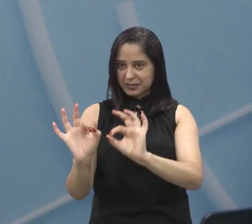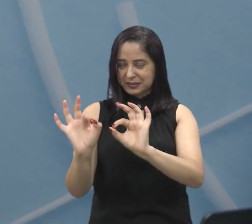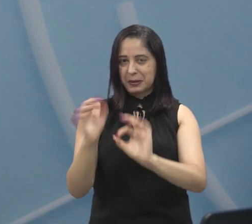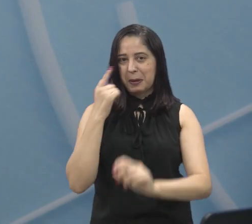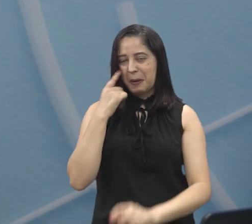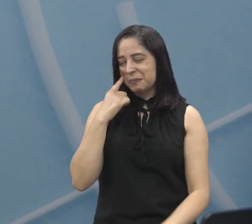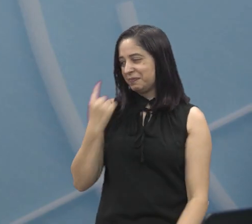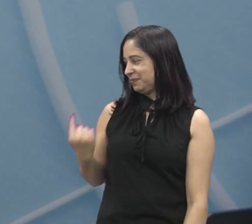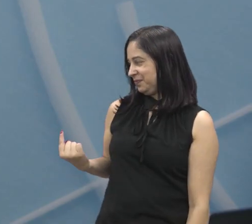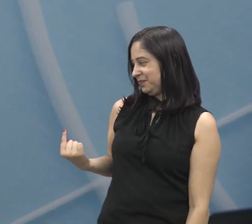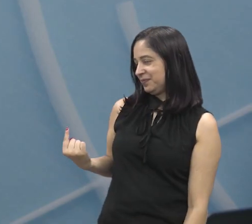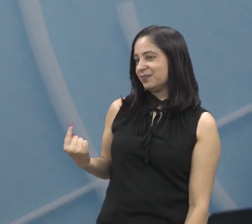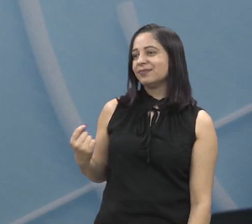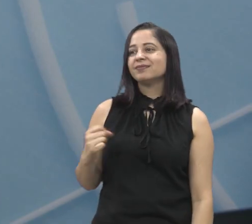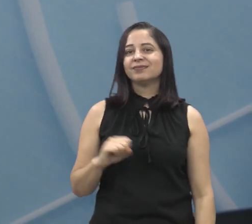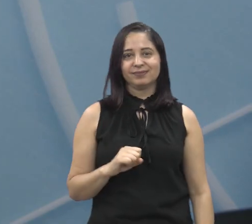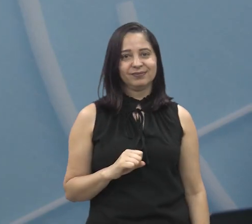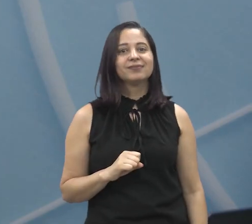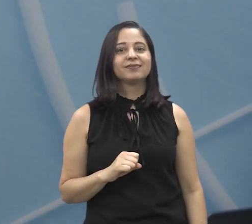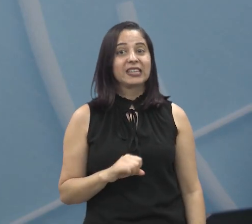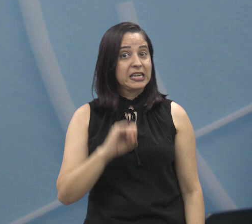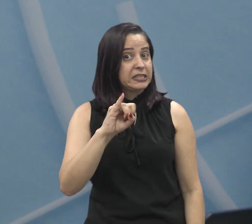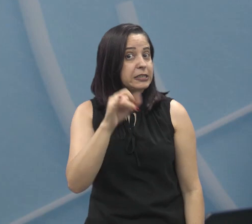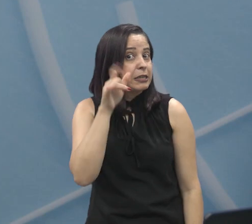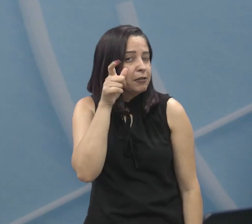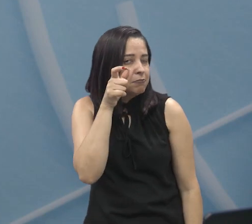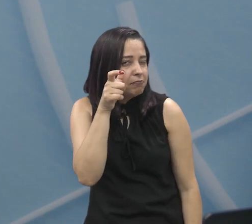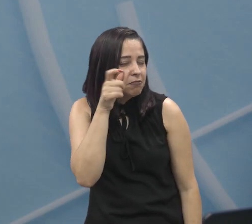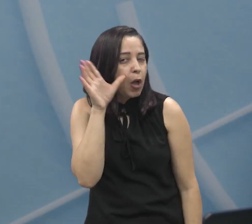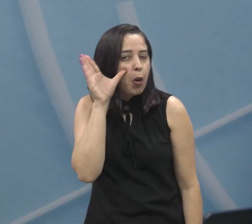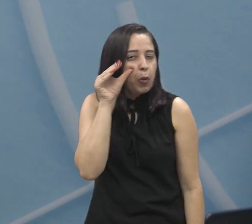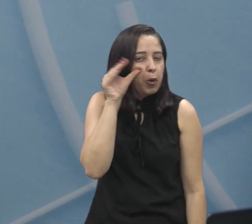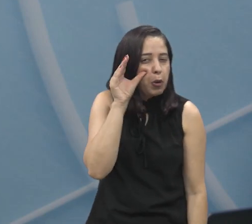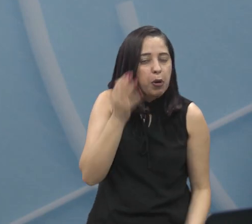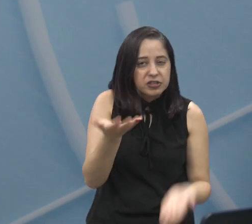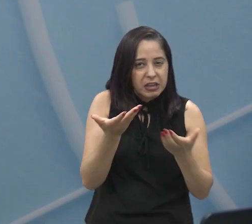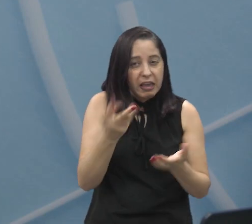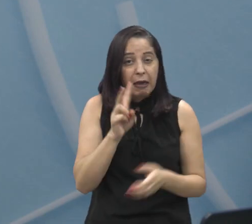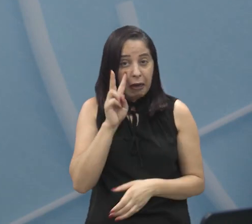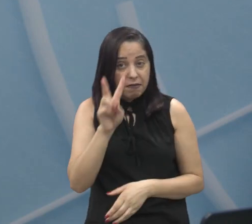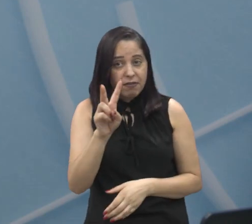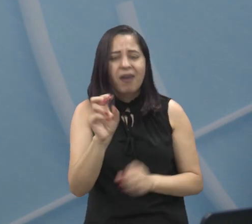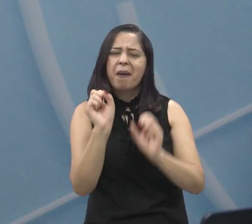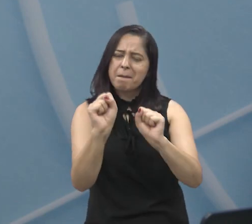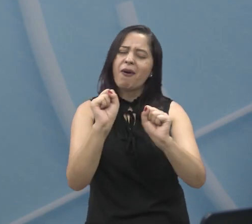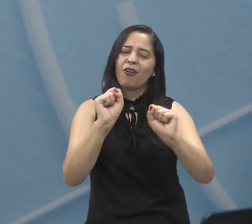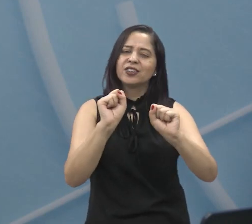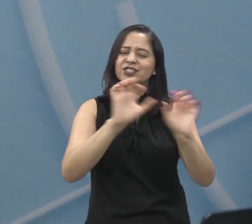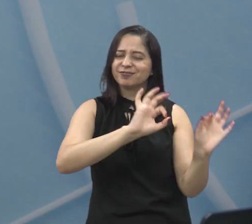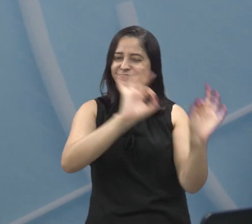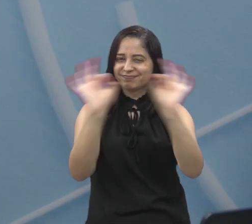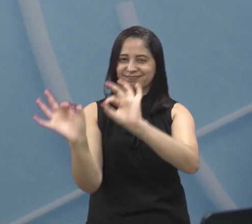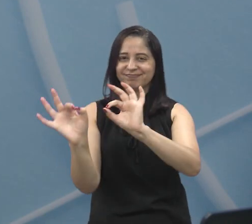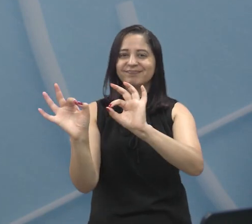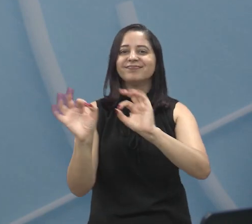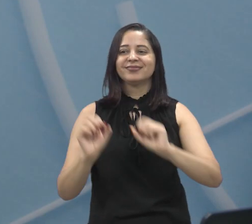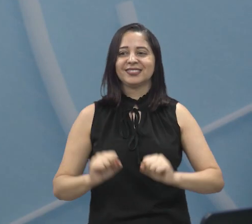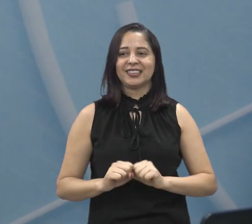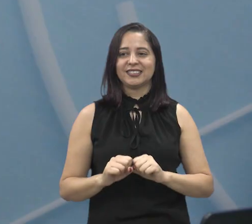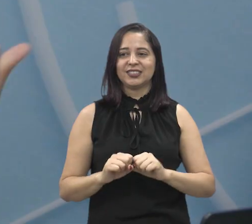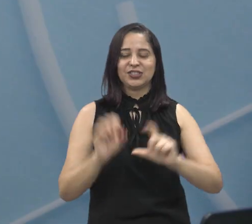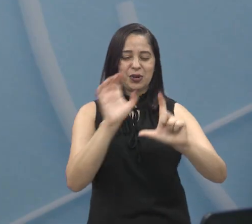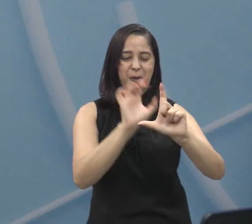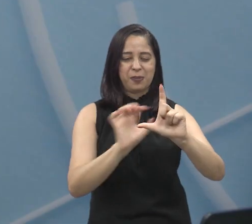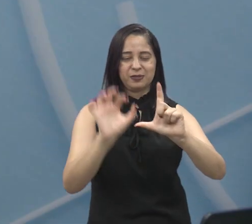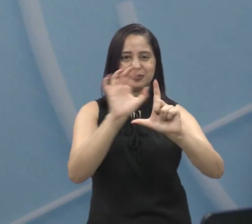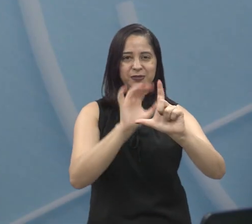deixar o QR Code também na tela para quem, de repente, se interessar sobre o City Tour. Tem bastante coisa aqui para visitar em São José dos Campos,